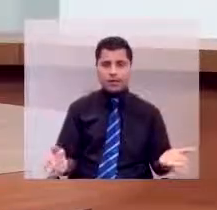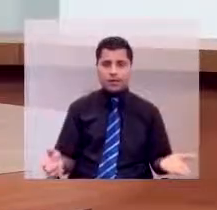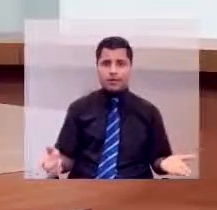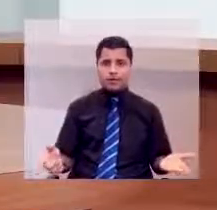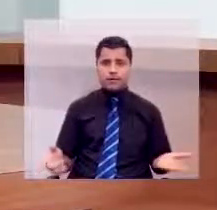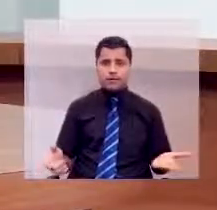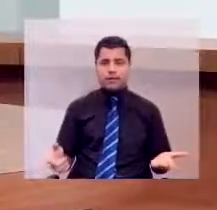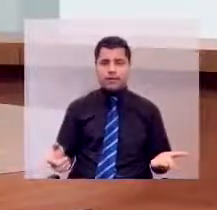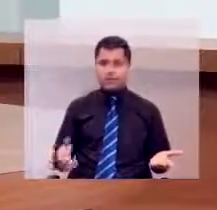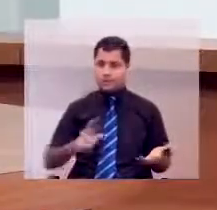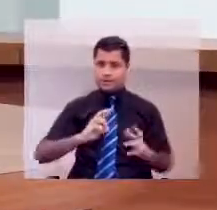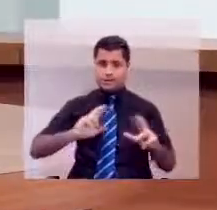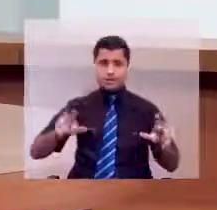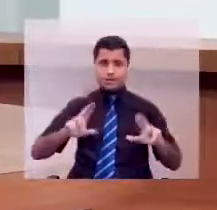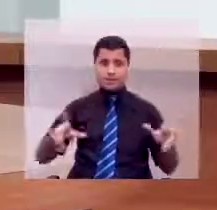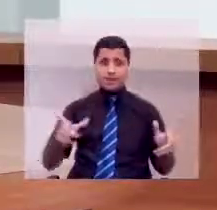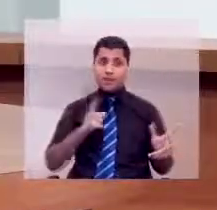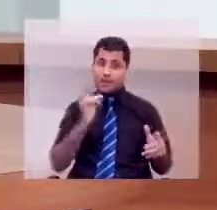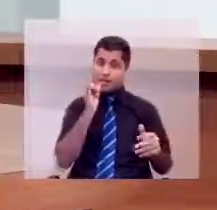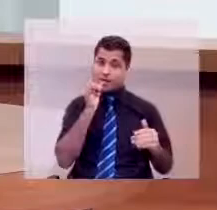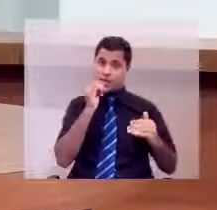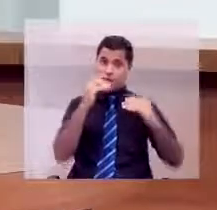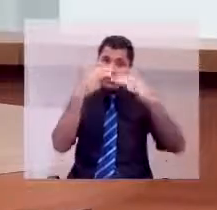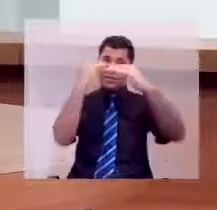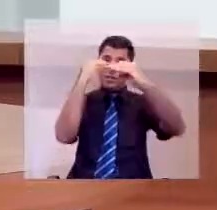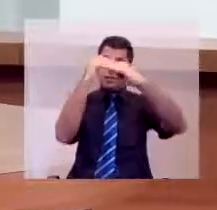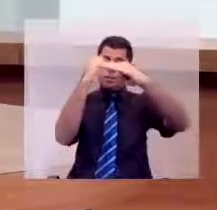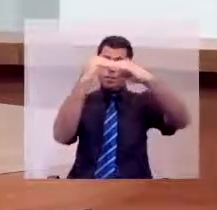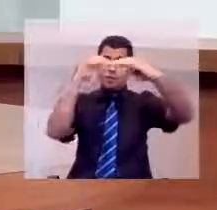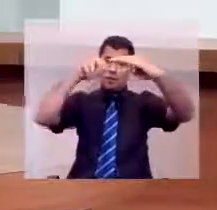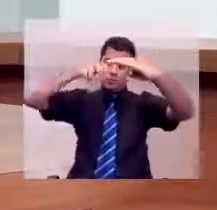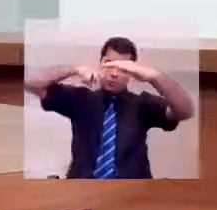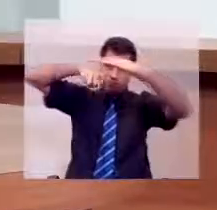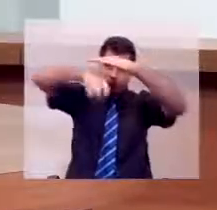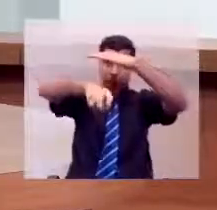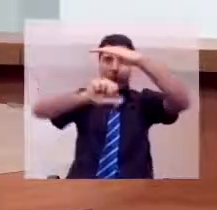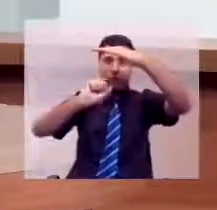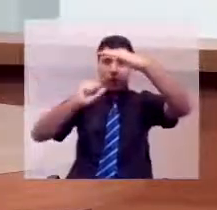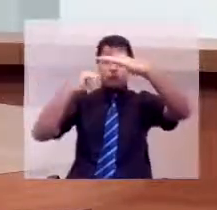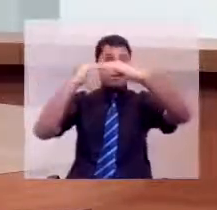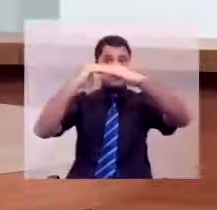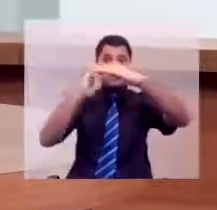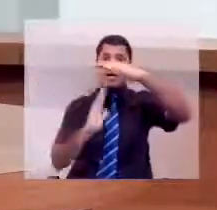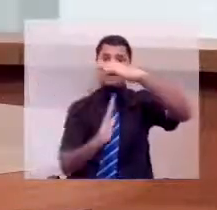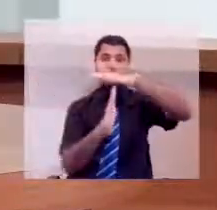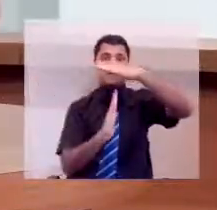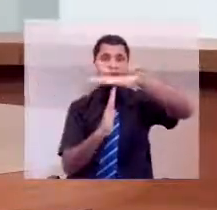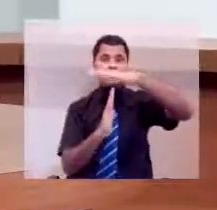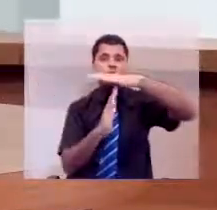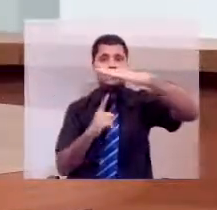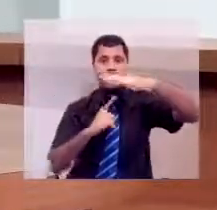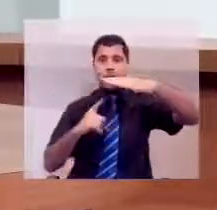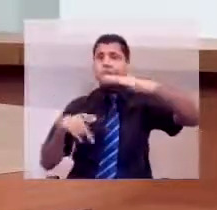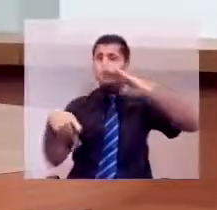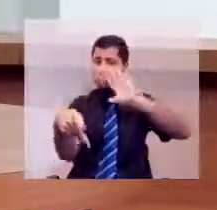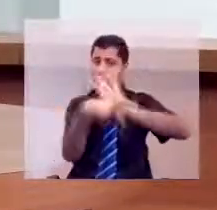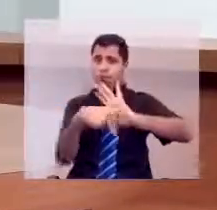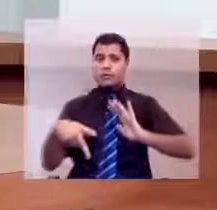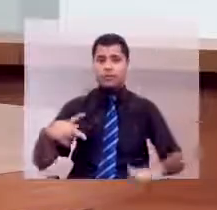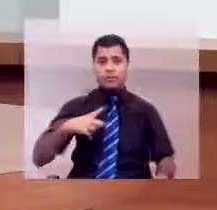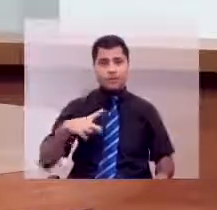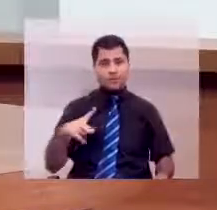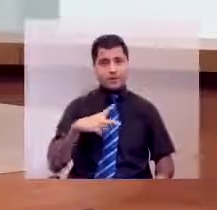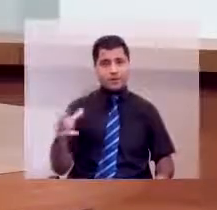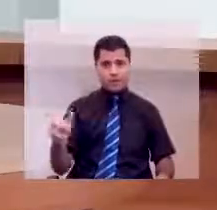João Barbosa, o limitador de altura vai estar lá, porque ali é uma área interna, é uma área privada. Não é